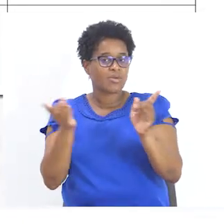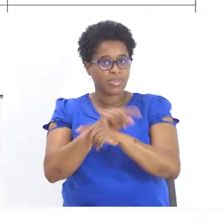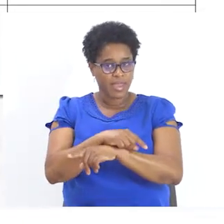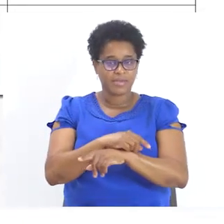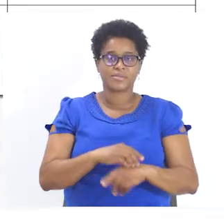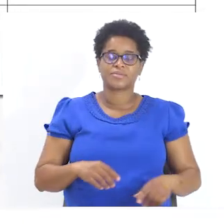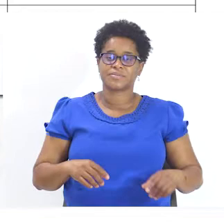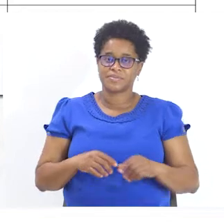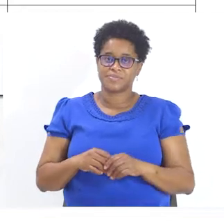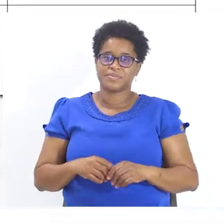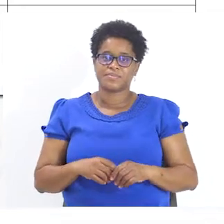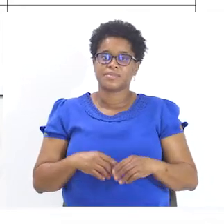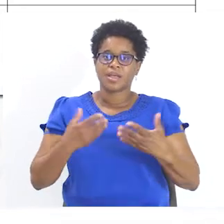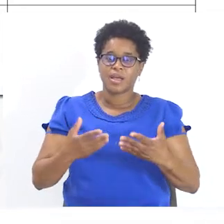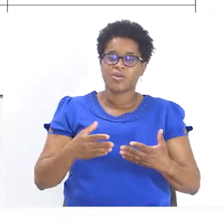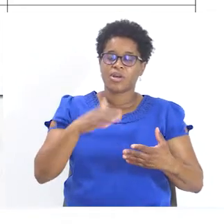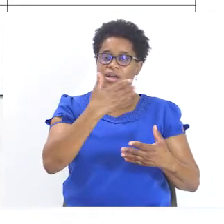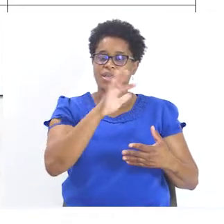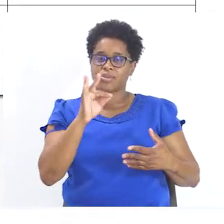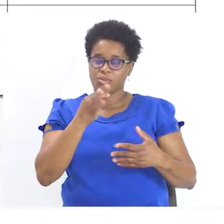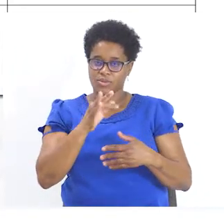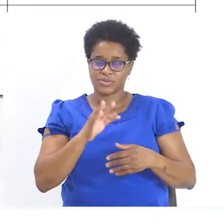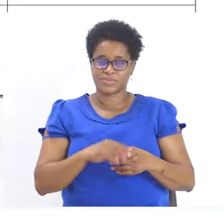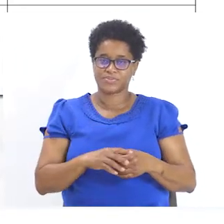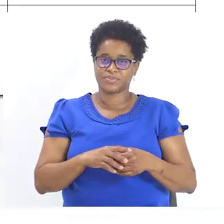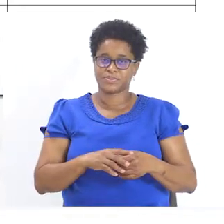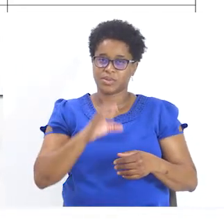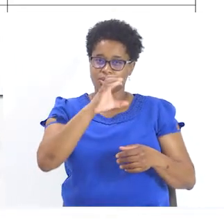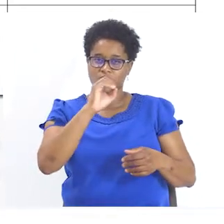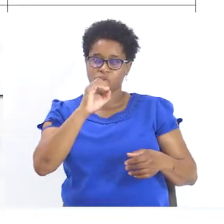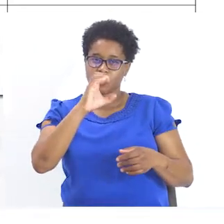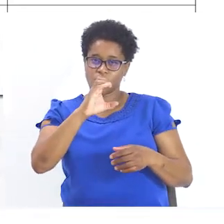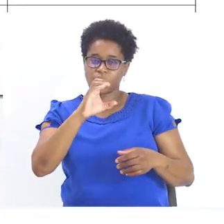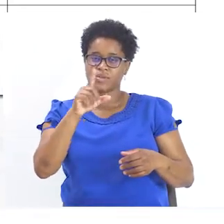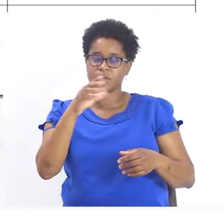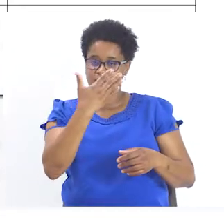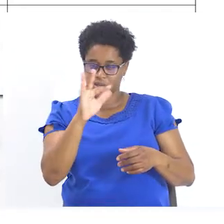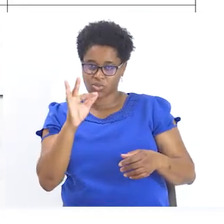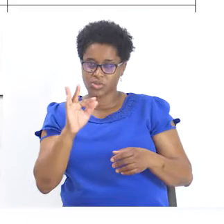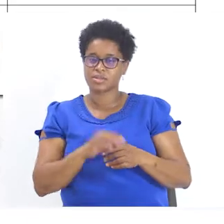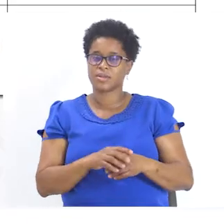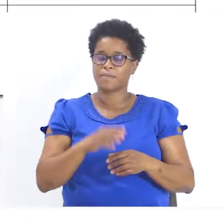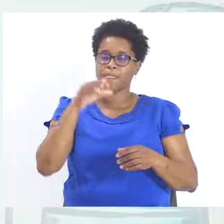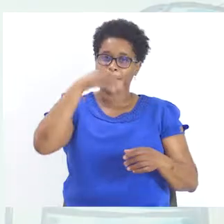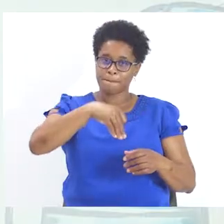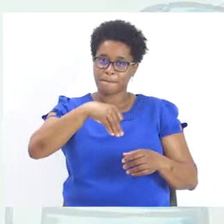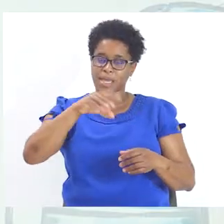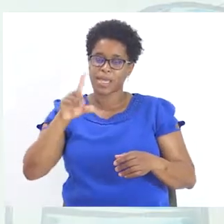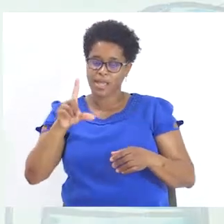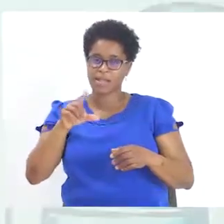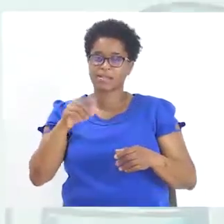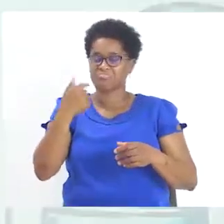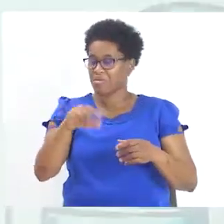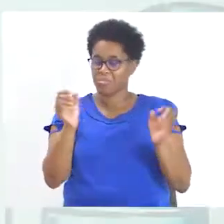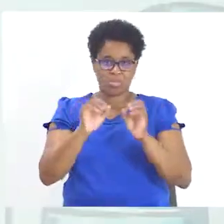para monômio 14. Coeficiente é 14. Parte literal não